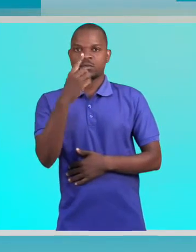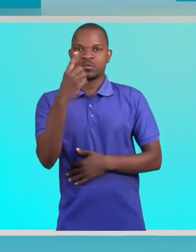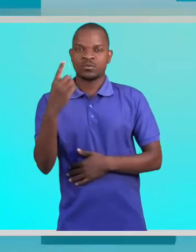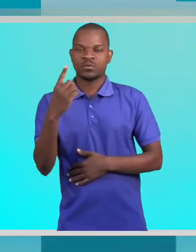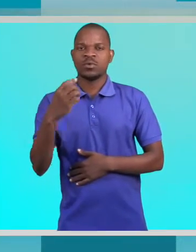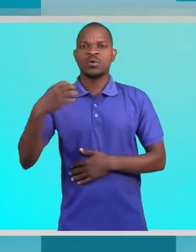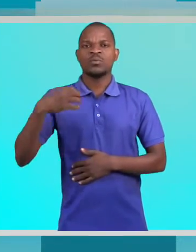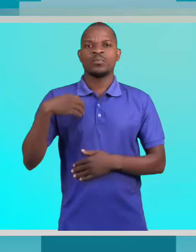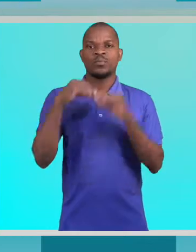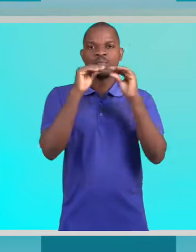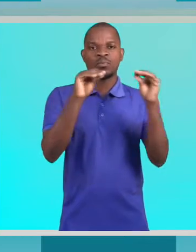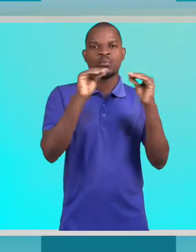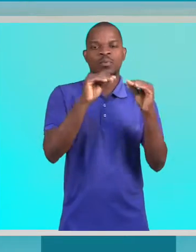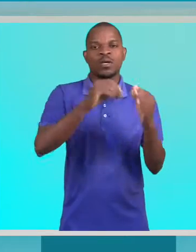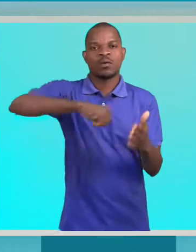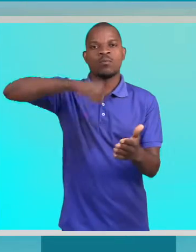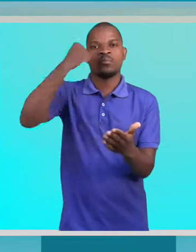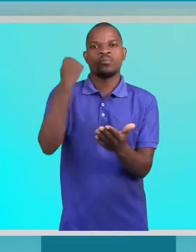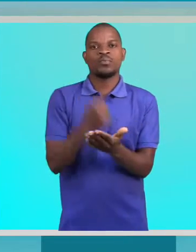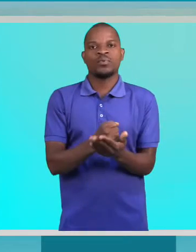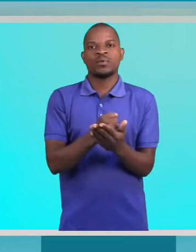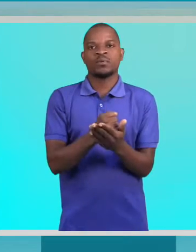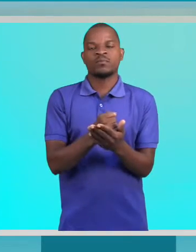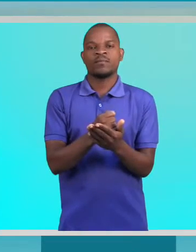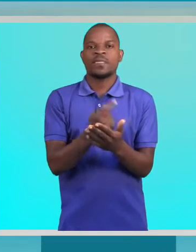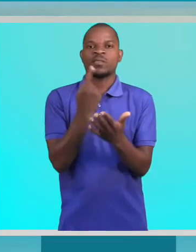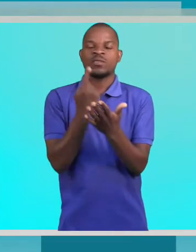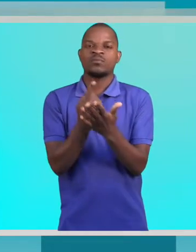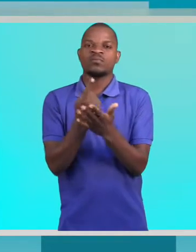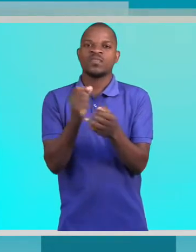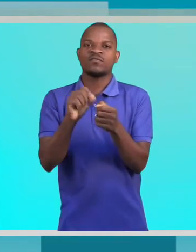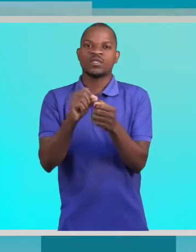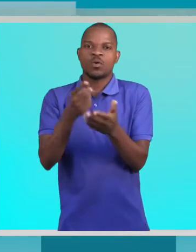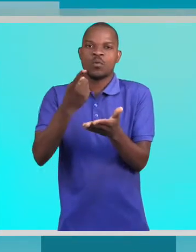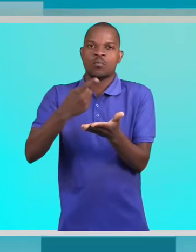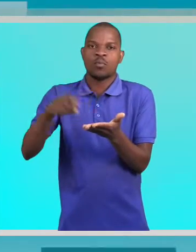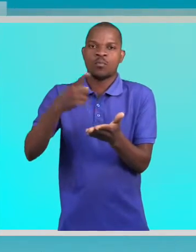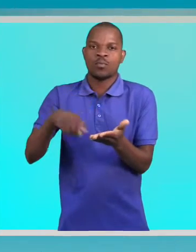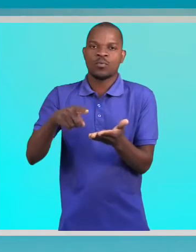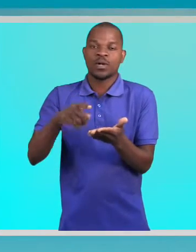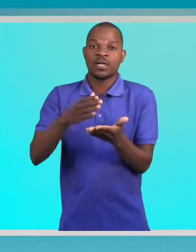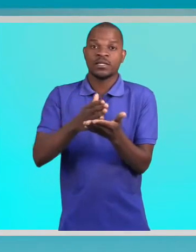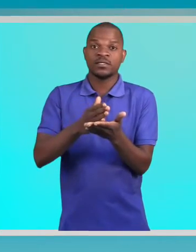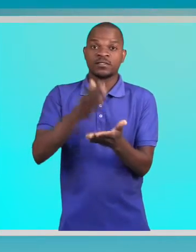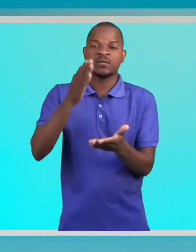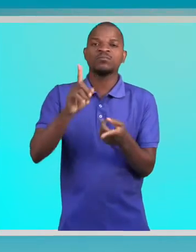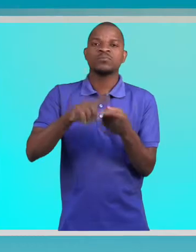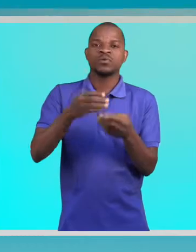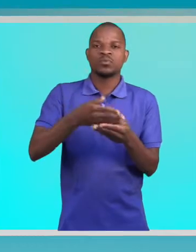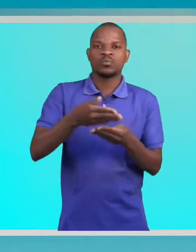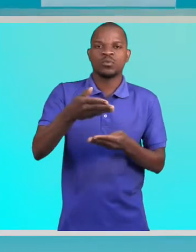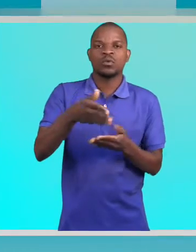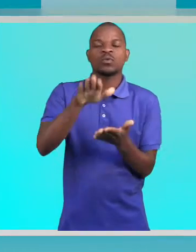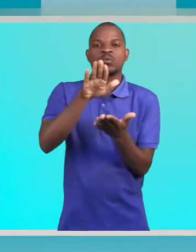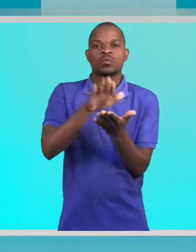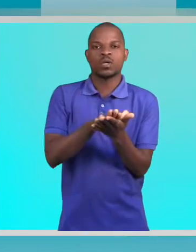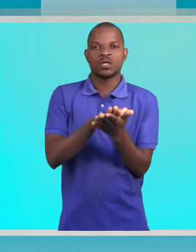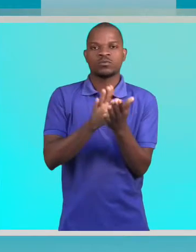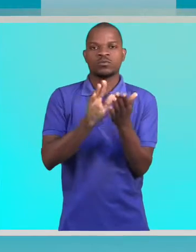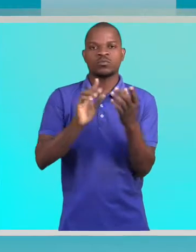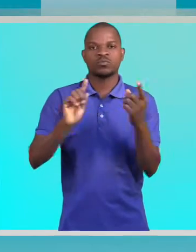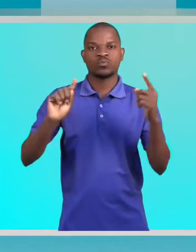decidiu que devia centralizar a produção dos exames e sistematizarmos